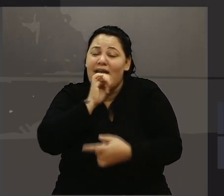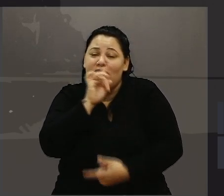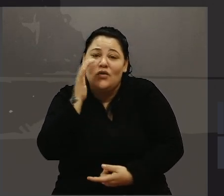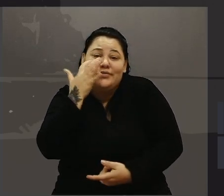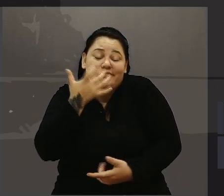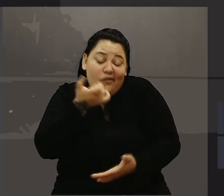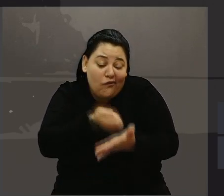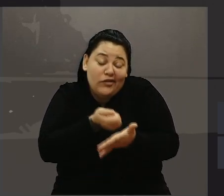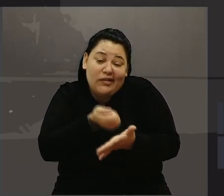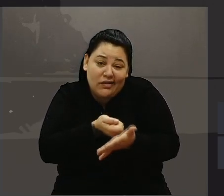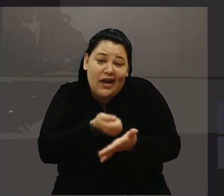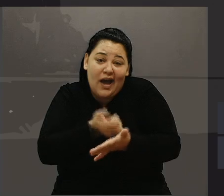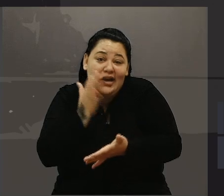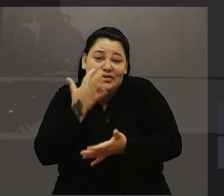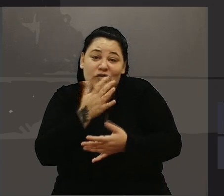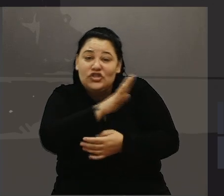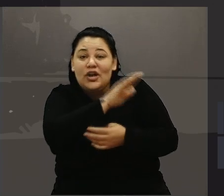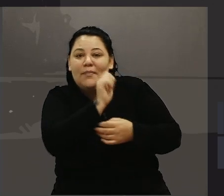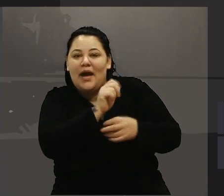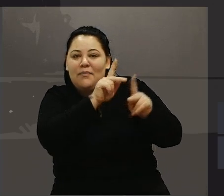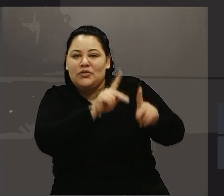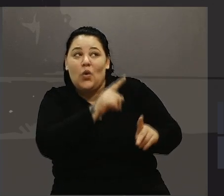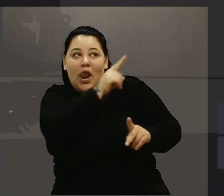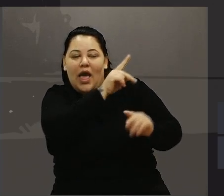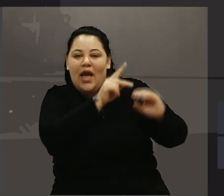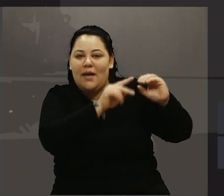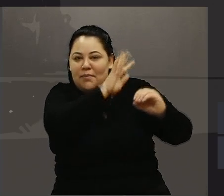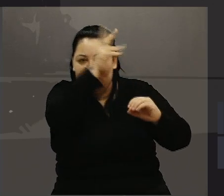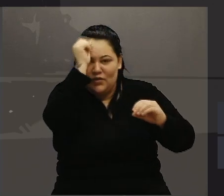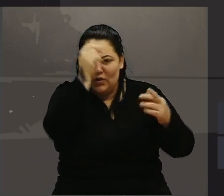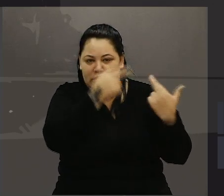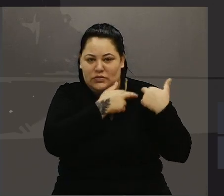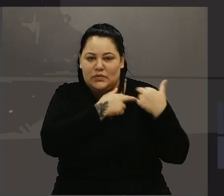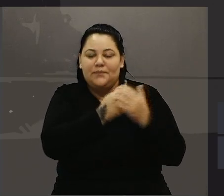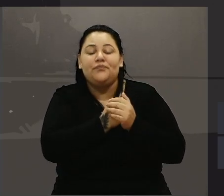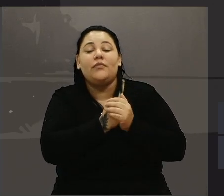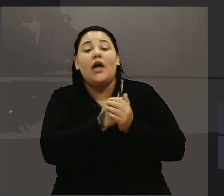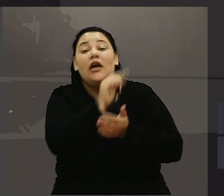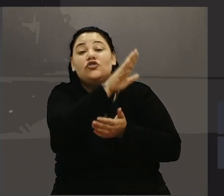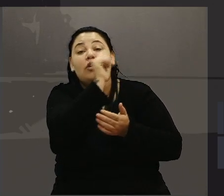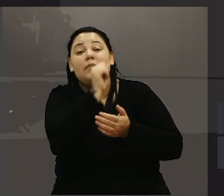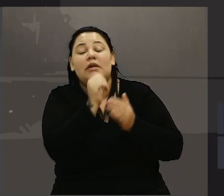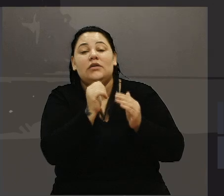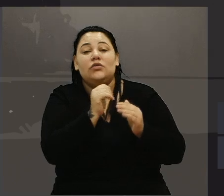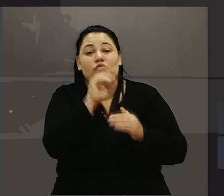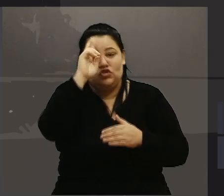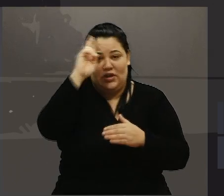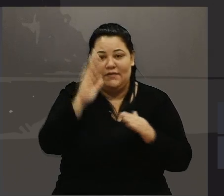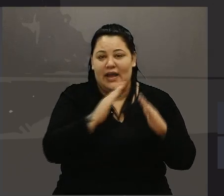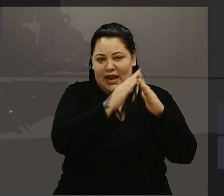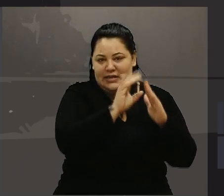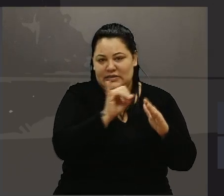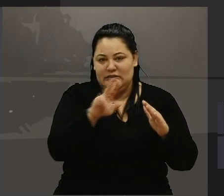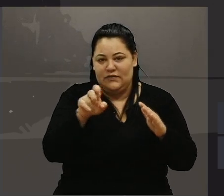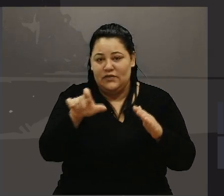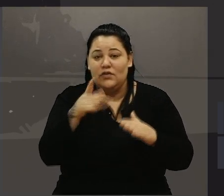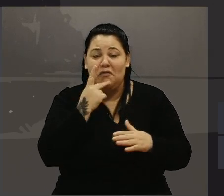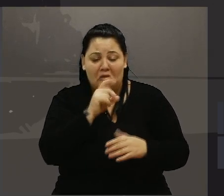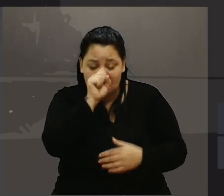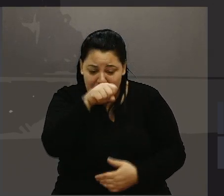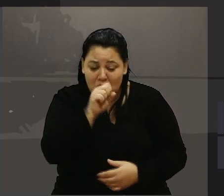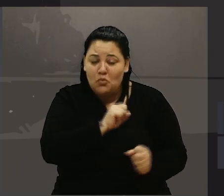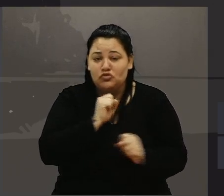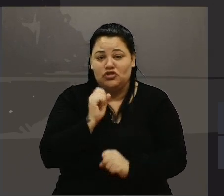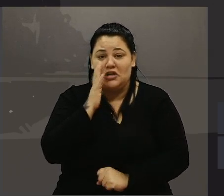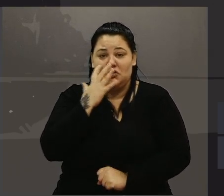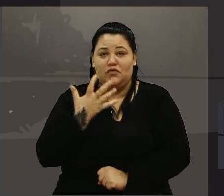vou procurar as pessoas responsáveis. Fui procurei ali o chefe da Casa Civil, ele disse que sim, poderia ser resolvido. O que vamos